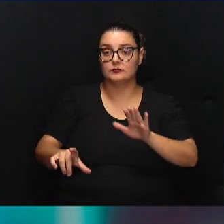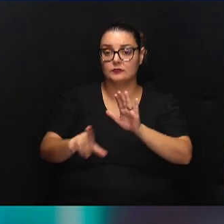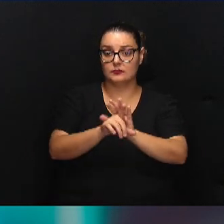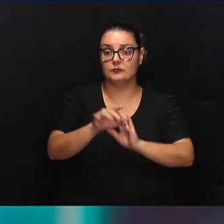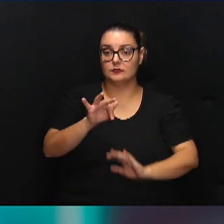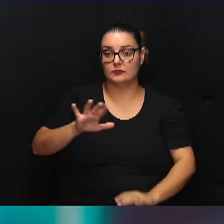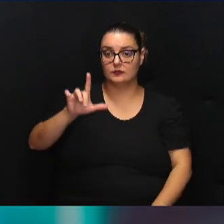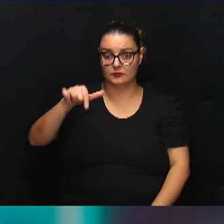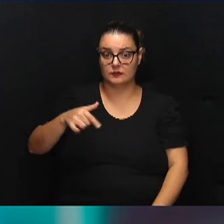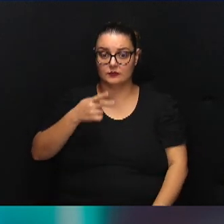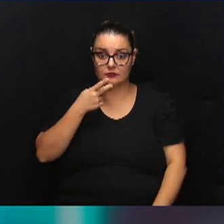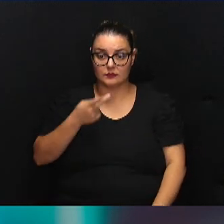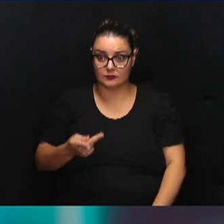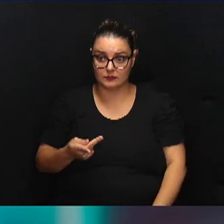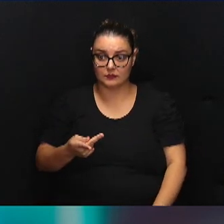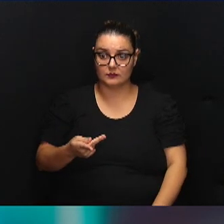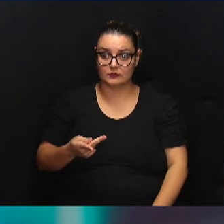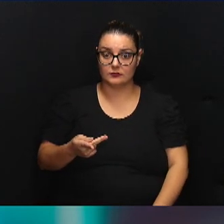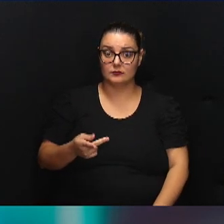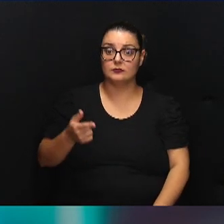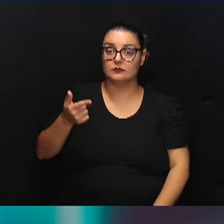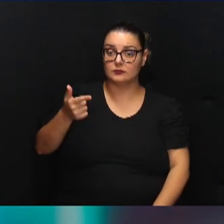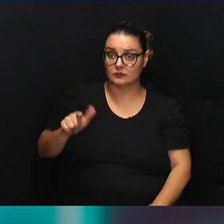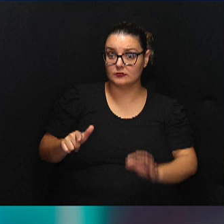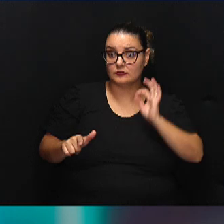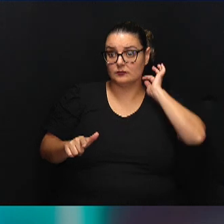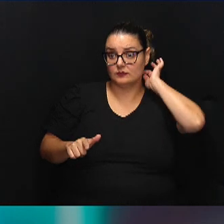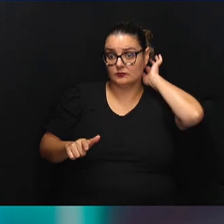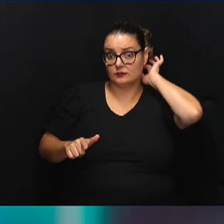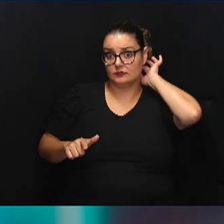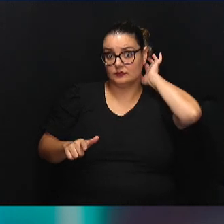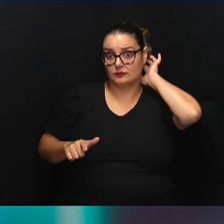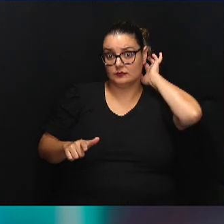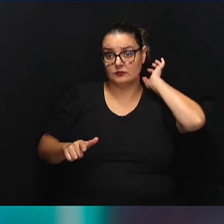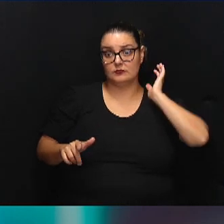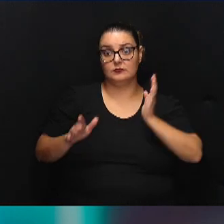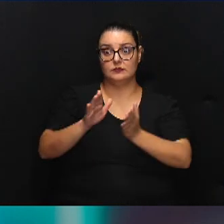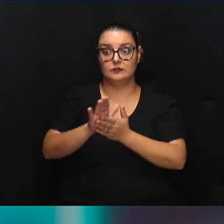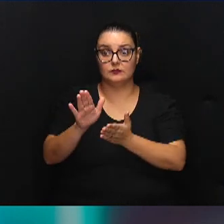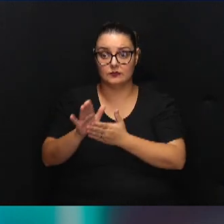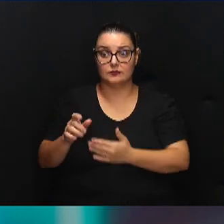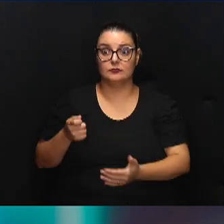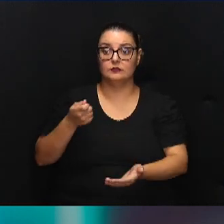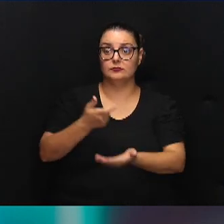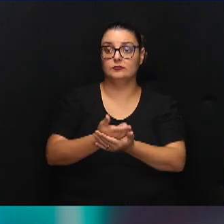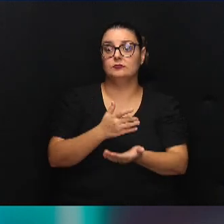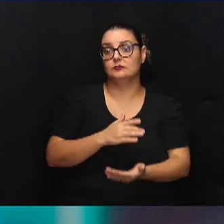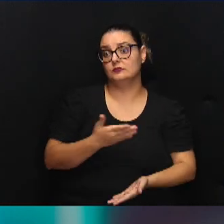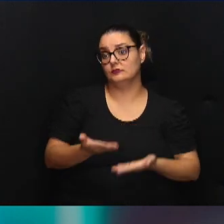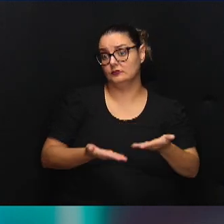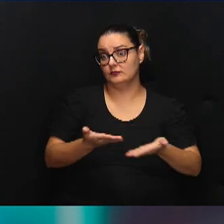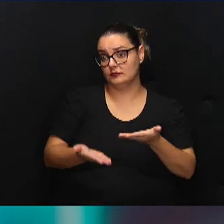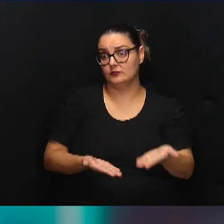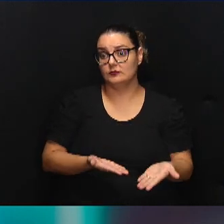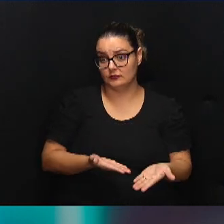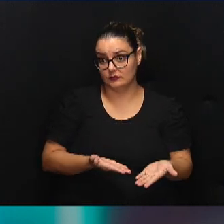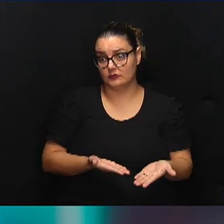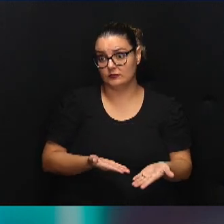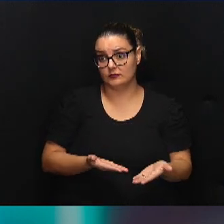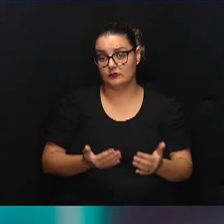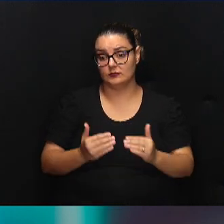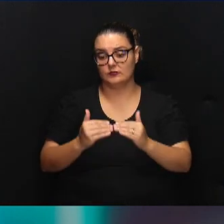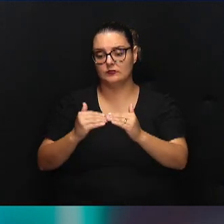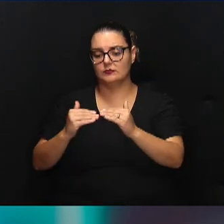gente vai falar. Mas, de novo, sobre o custo. O custo do tratamento ele é muito